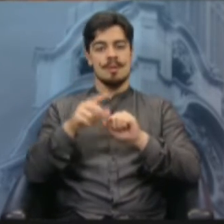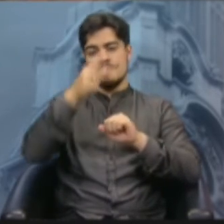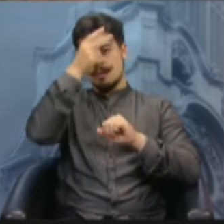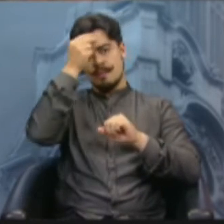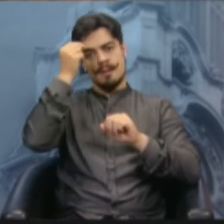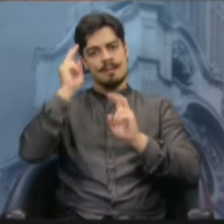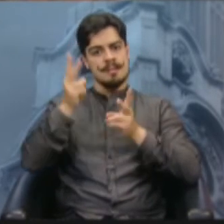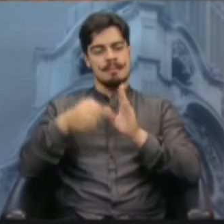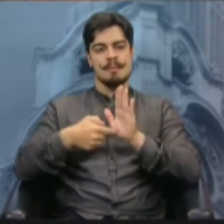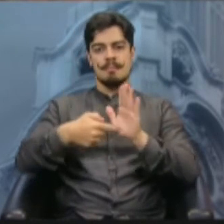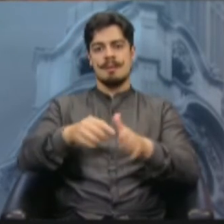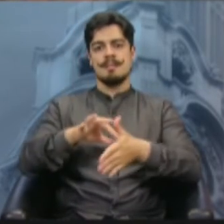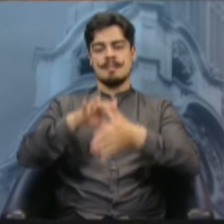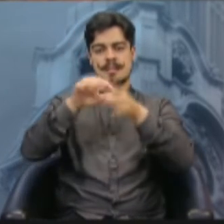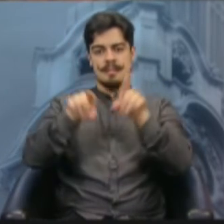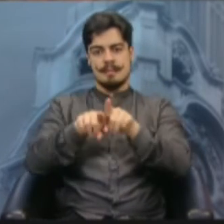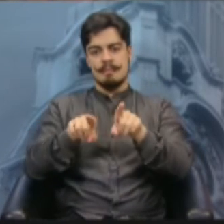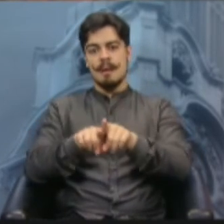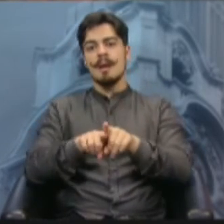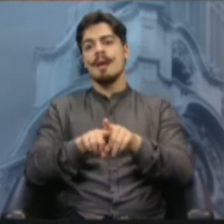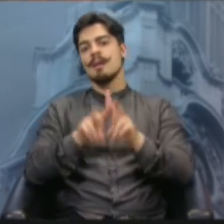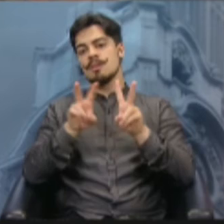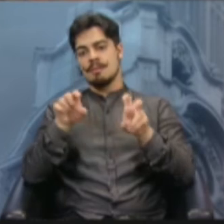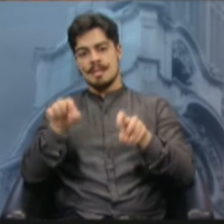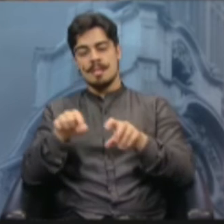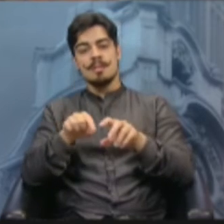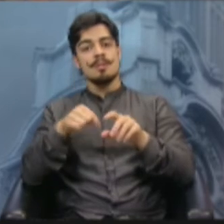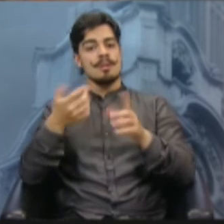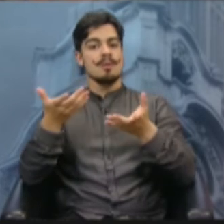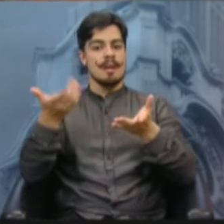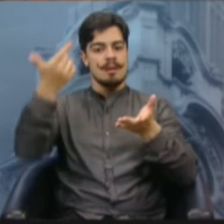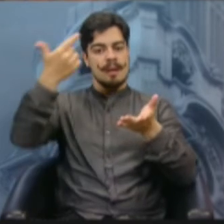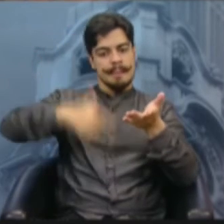de destacar isso, e eu gostaria novamente aqui de reforçar,